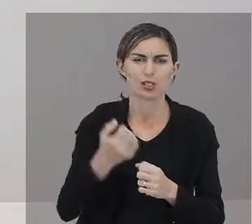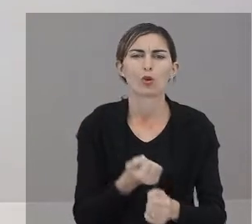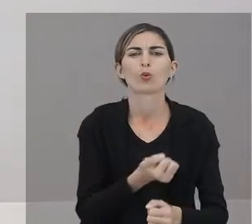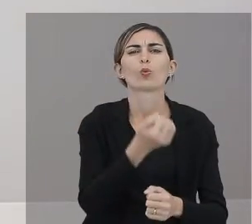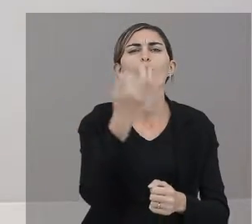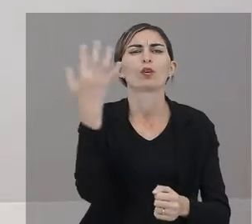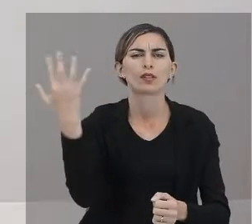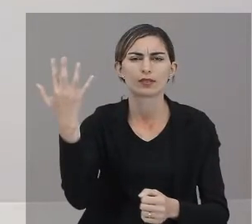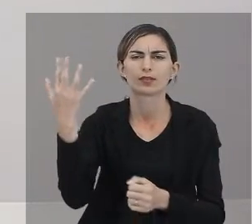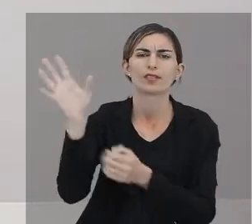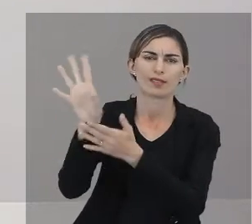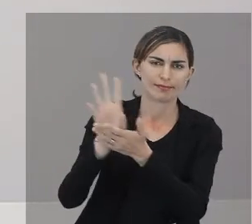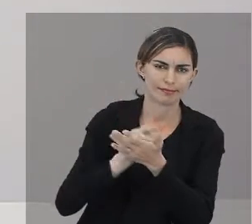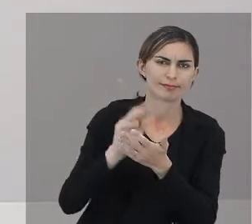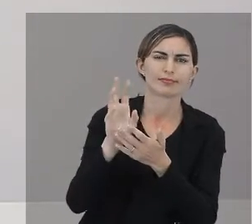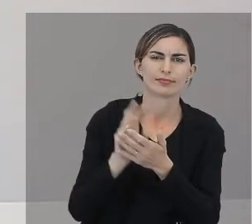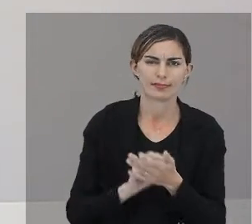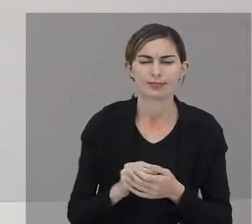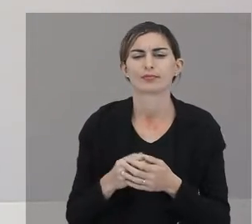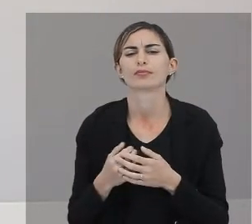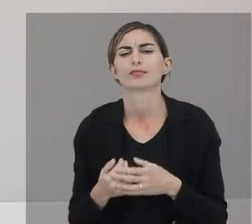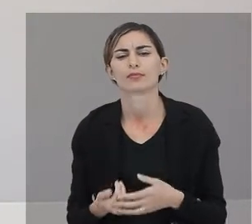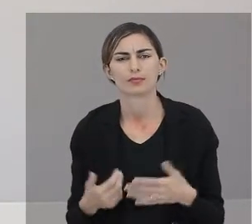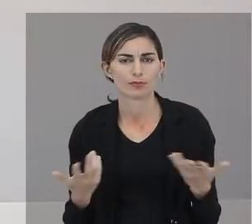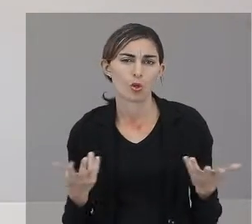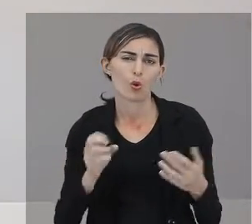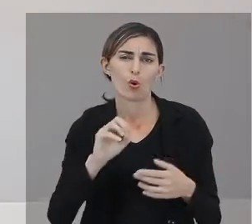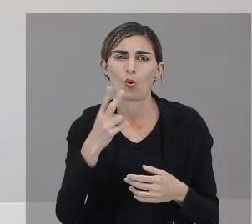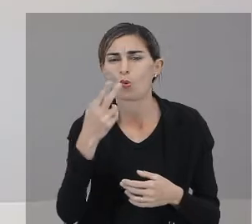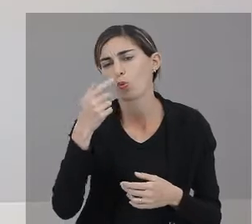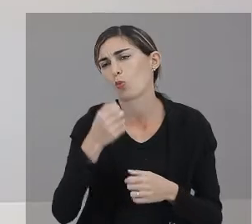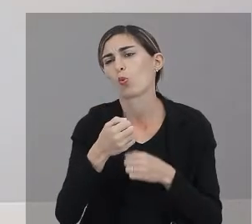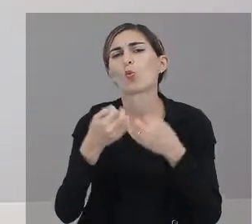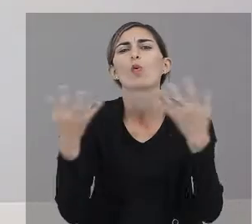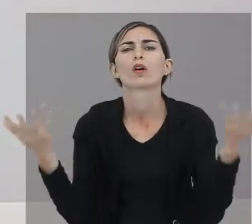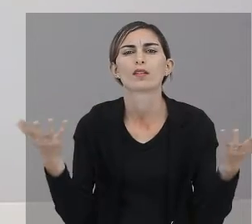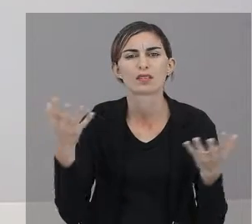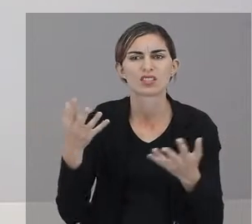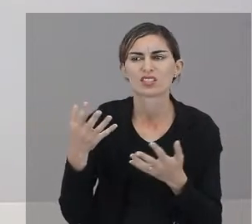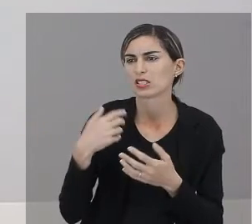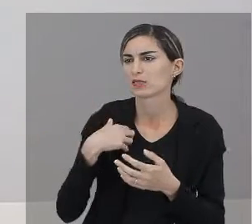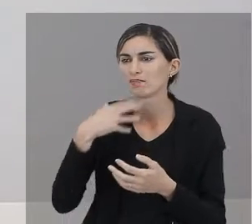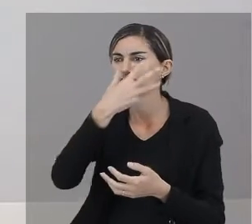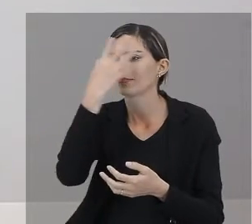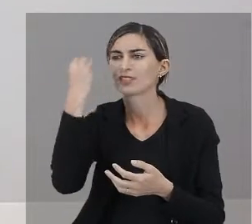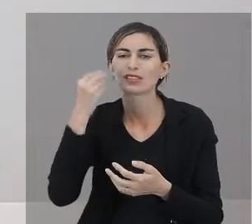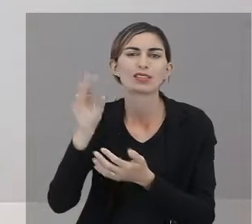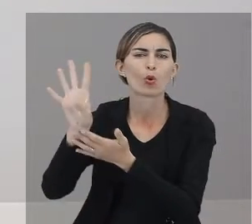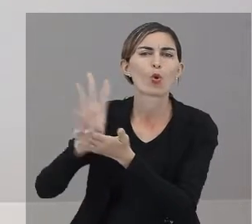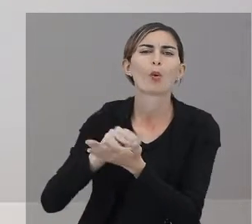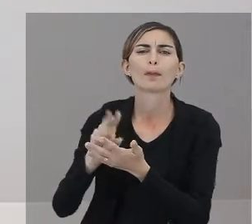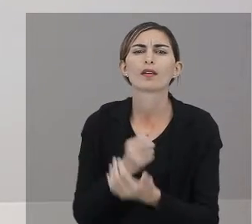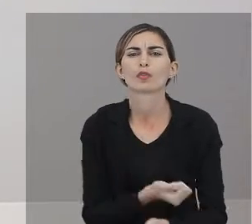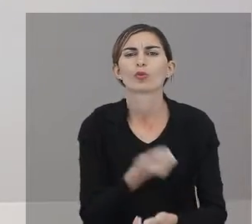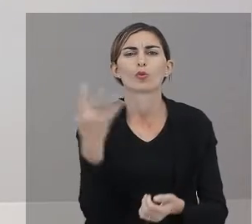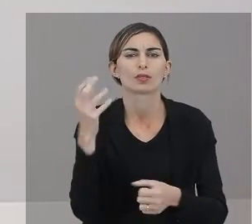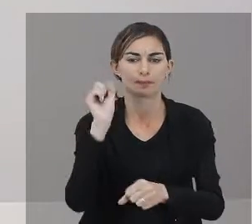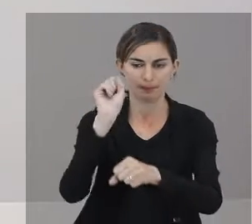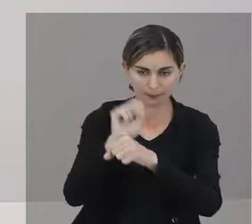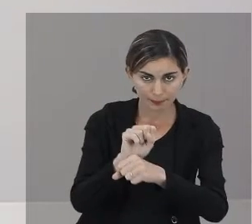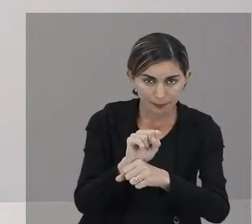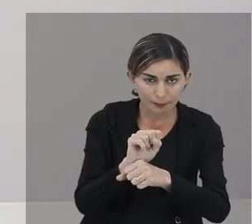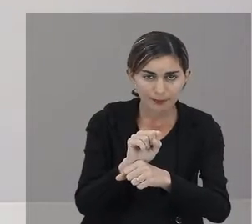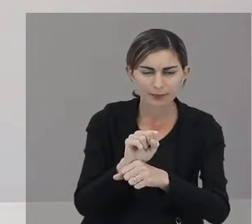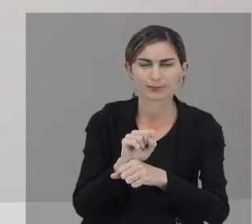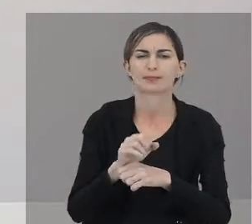da quantidade de repetições, ou simplesmente podemos não saber quantas vezes ela foi repetida, mas ele para em um